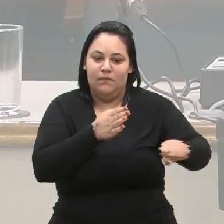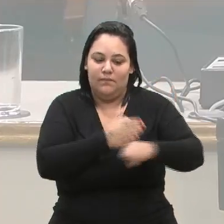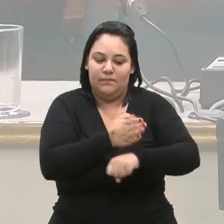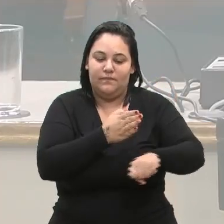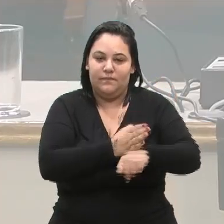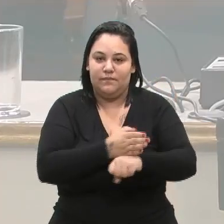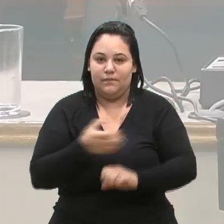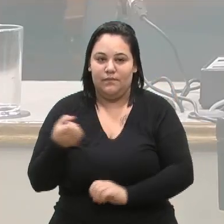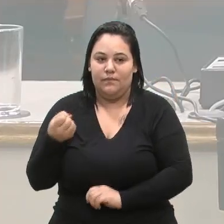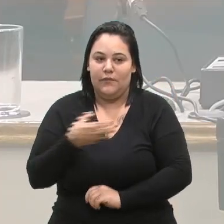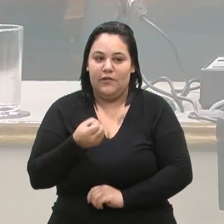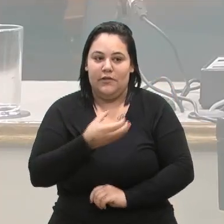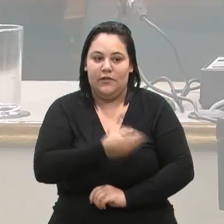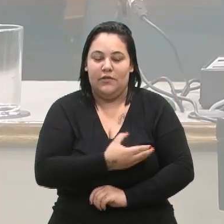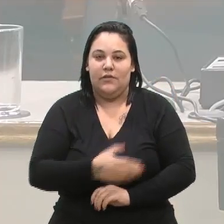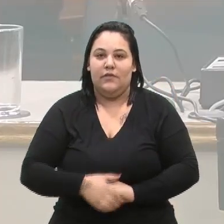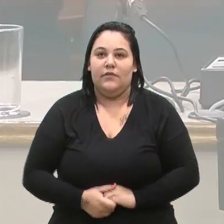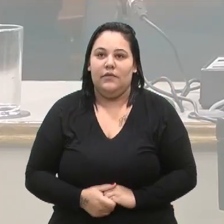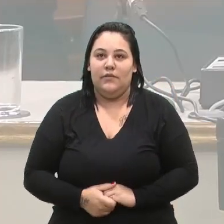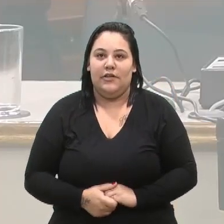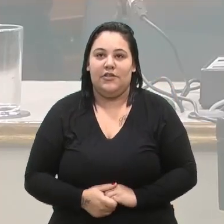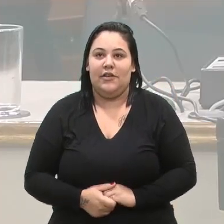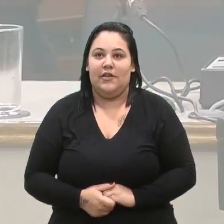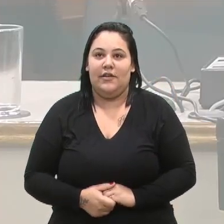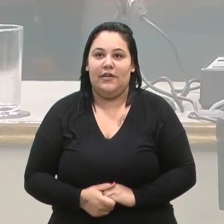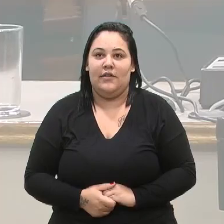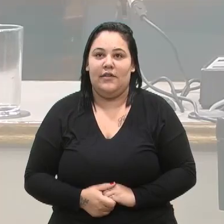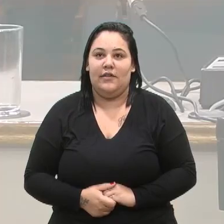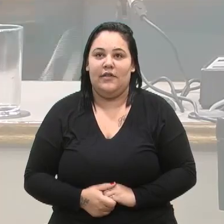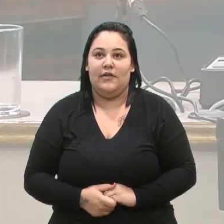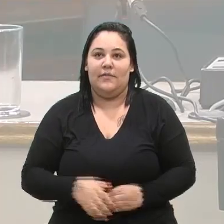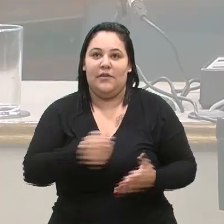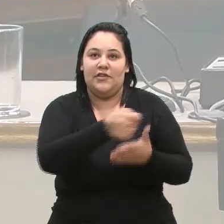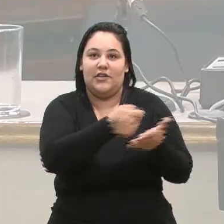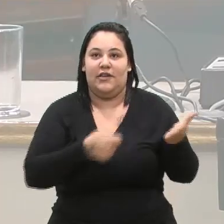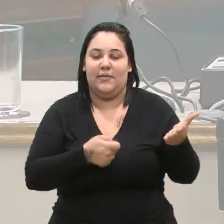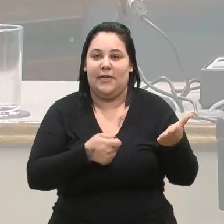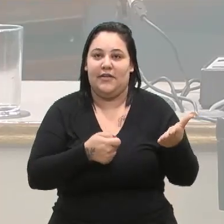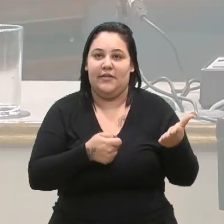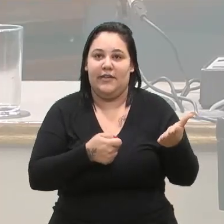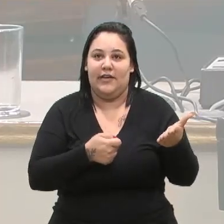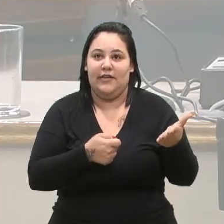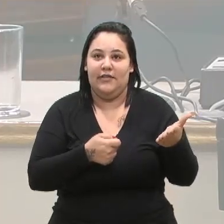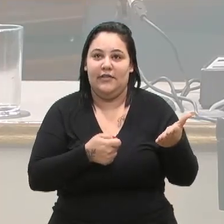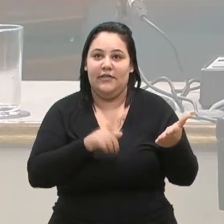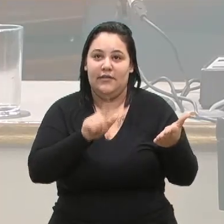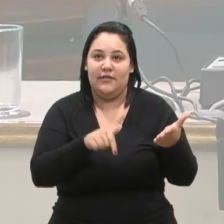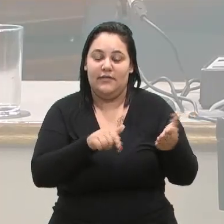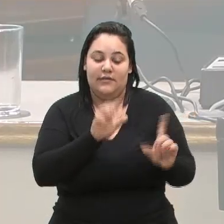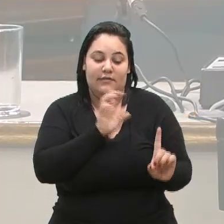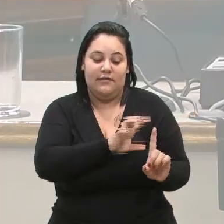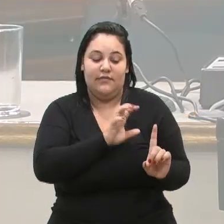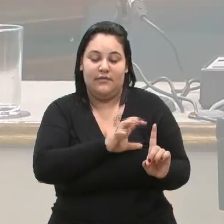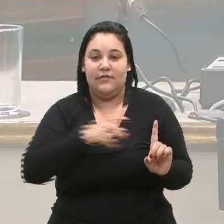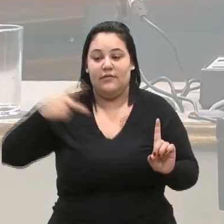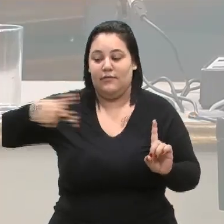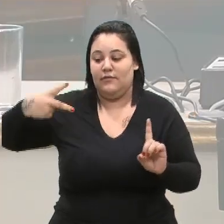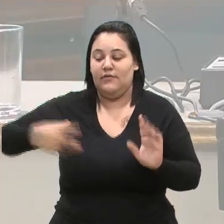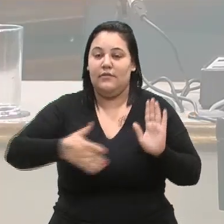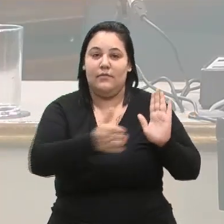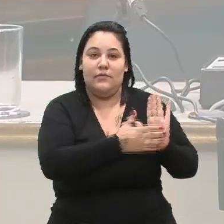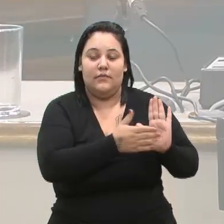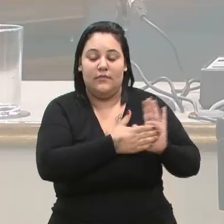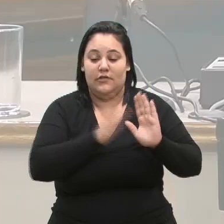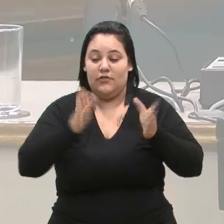e liberdade econômica, colocando em risco os investimentos externos em nosso país. Com efeito, segundo a proposta que foi enviada